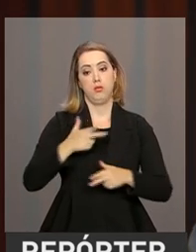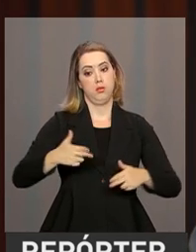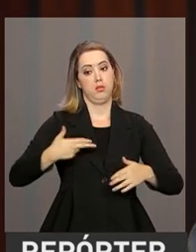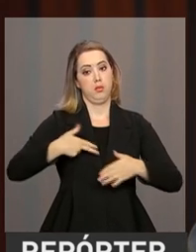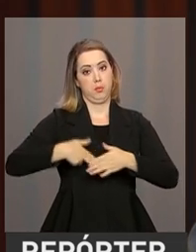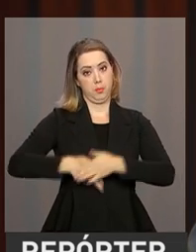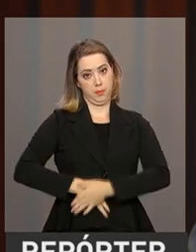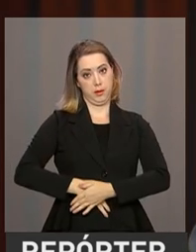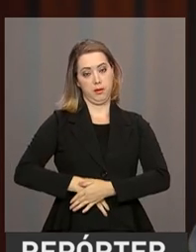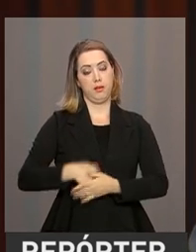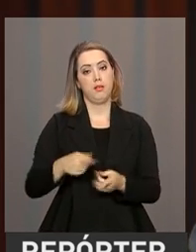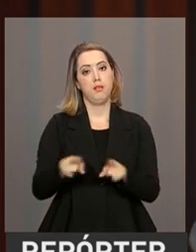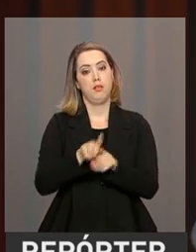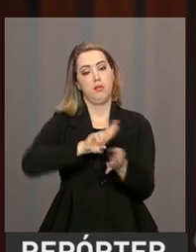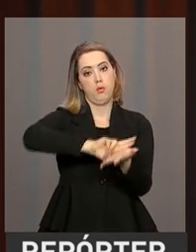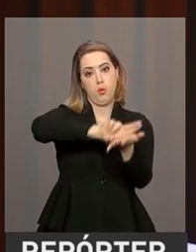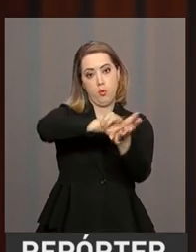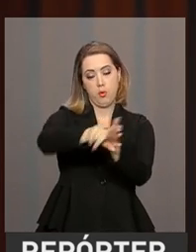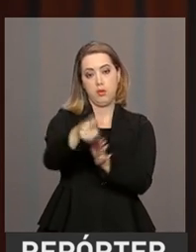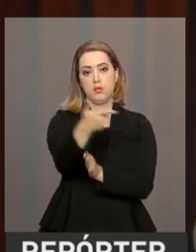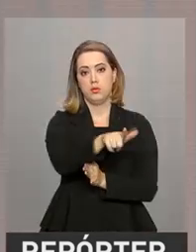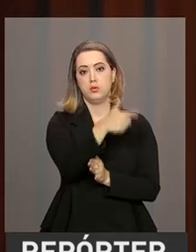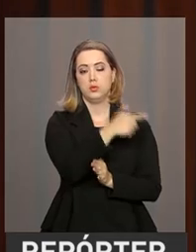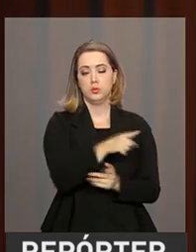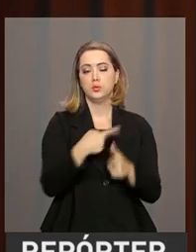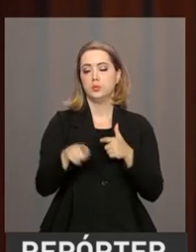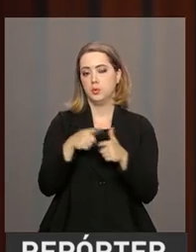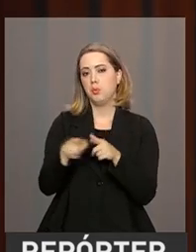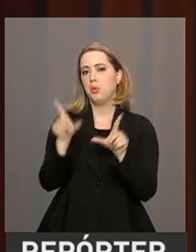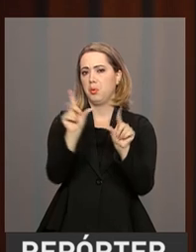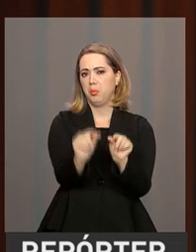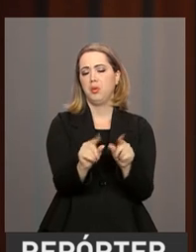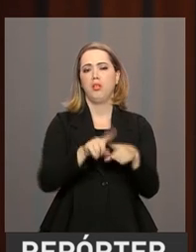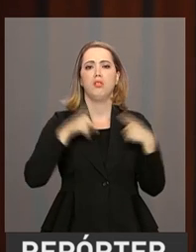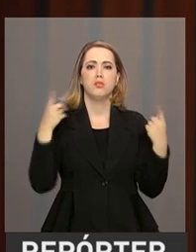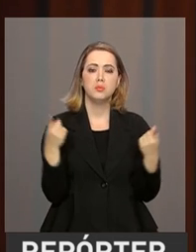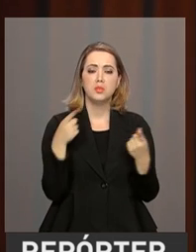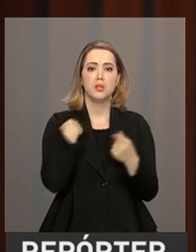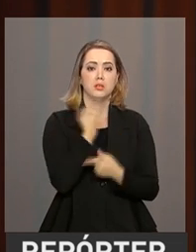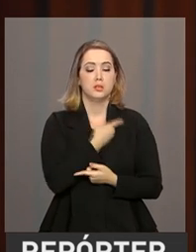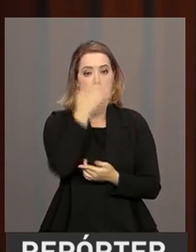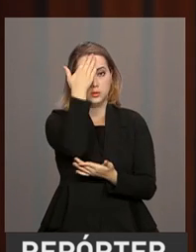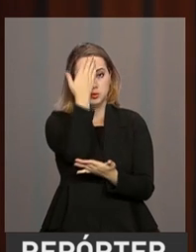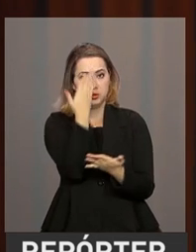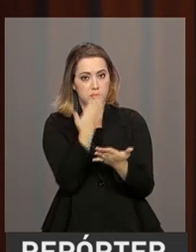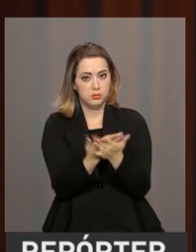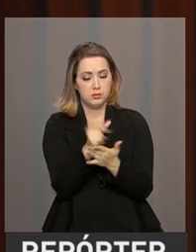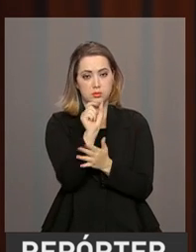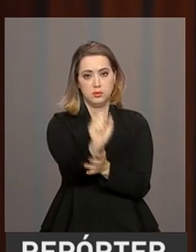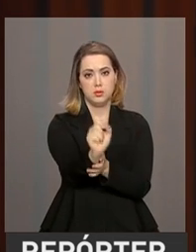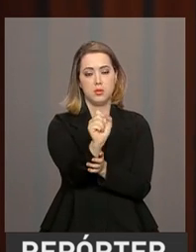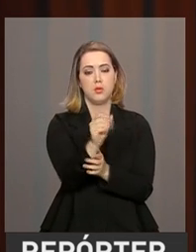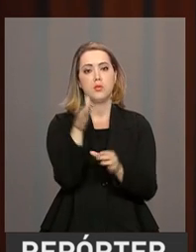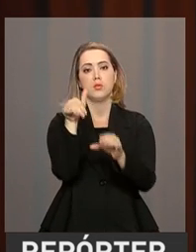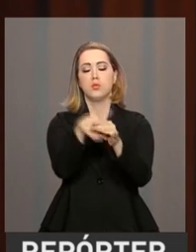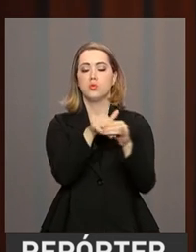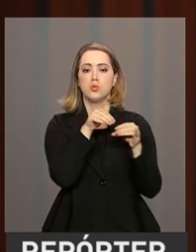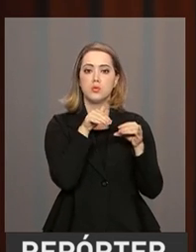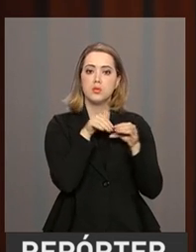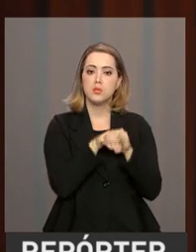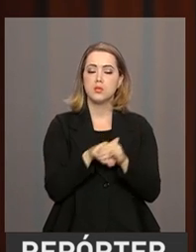outros delitos dessa índole. No mais, acredito que as eleições